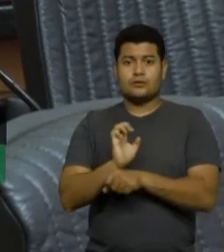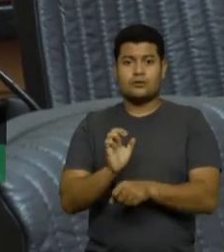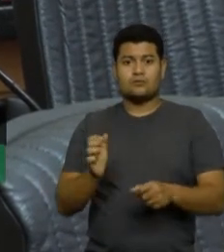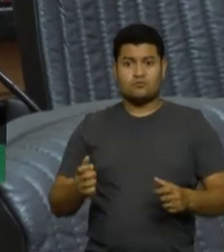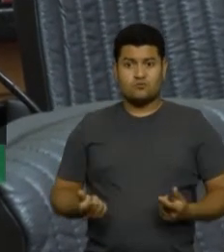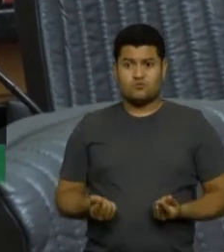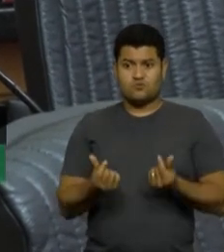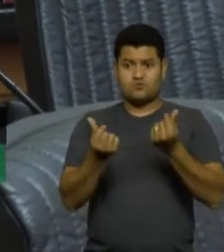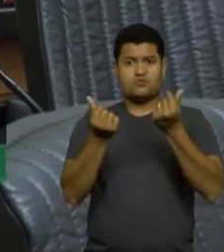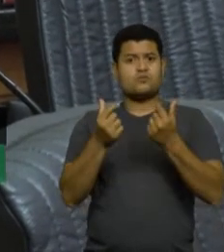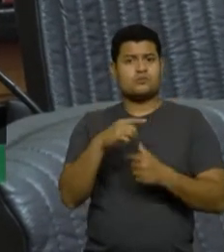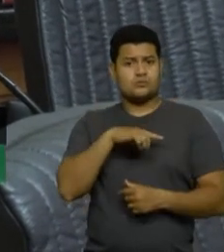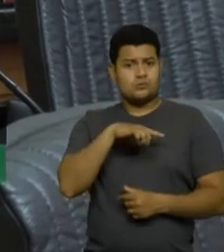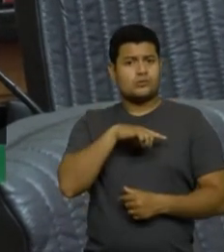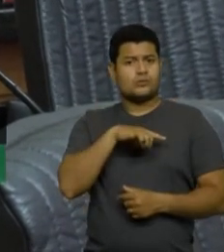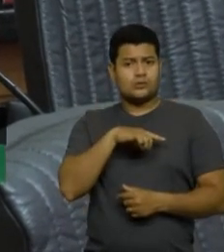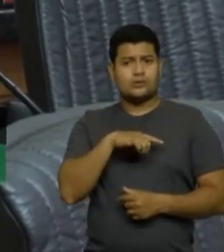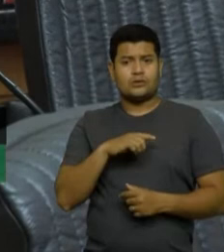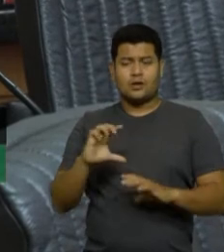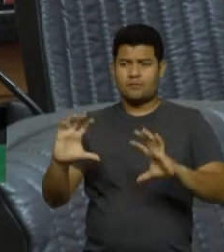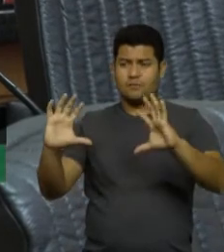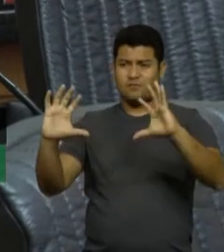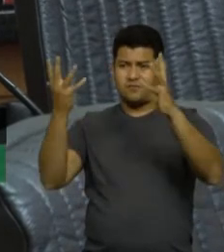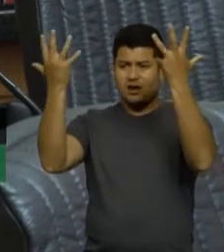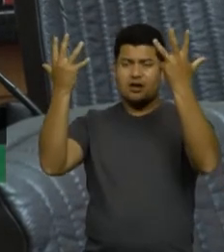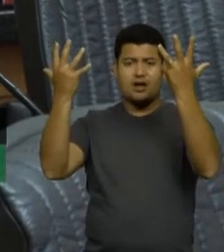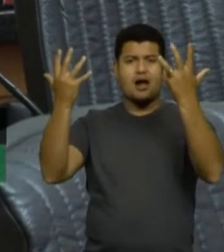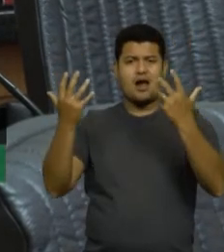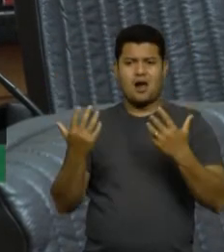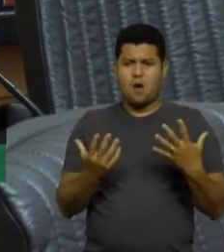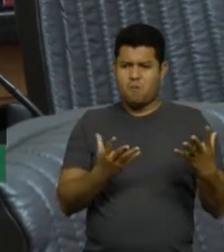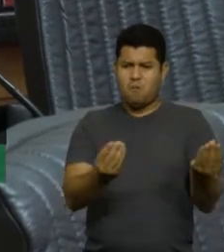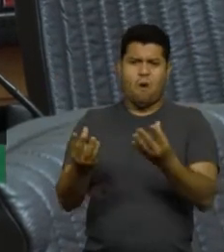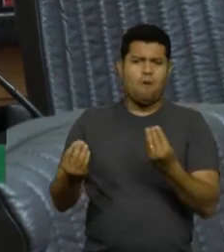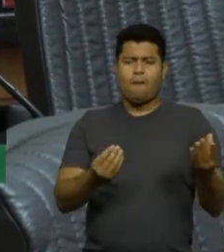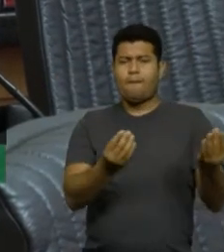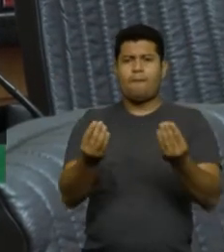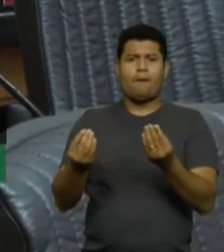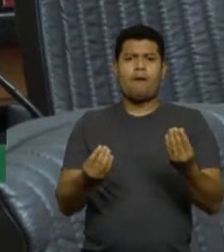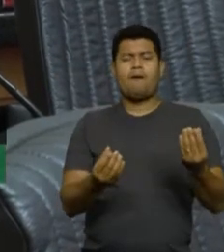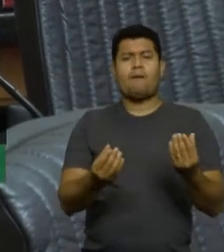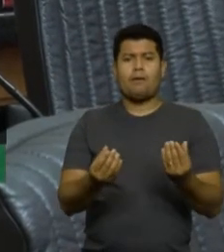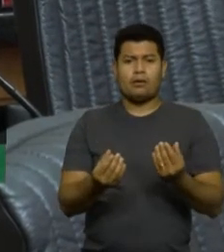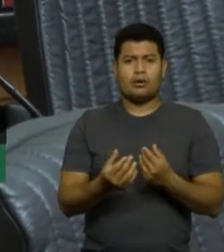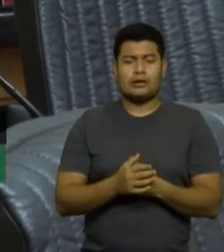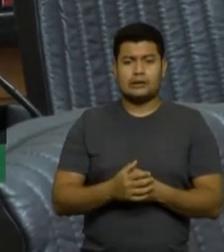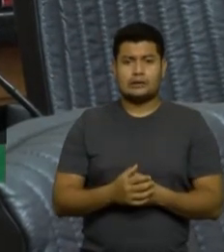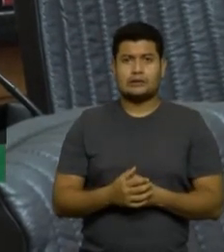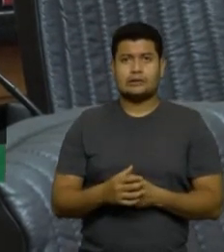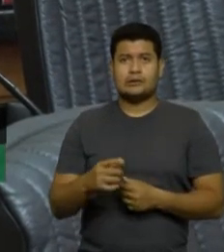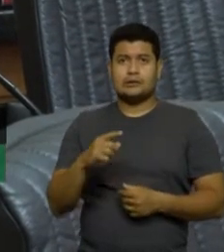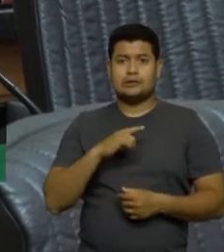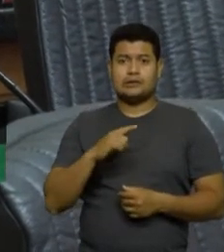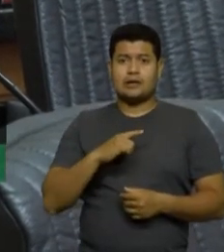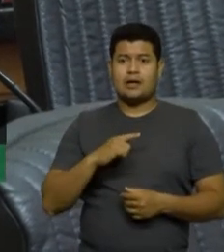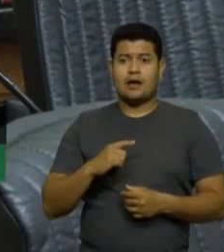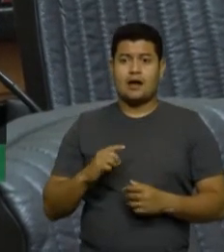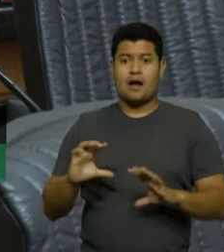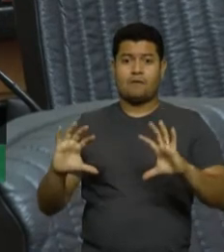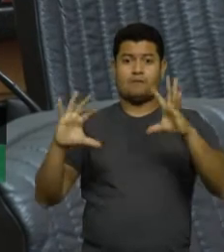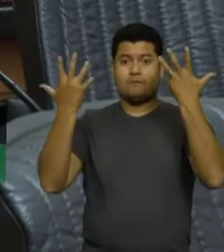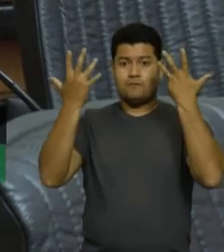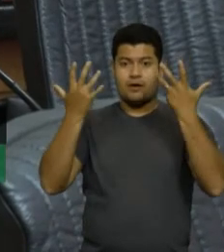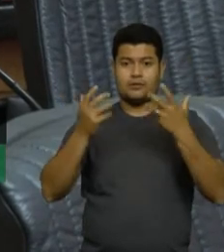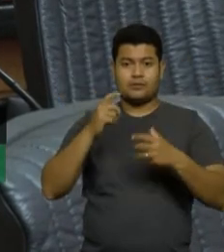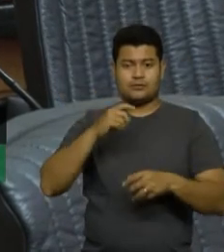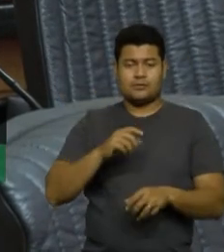em festas. E no último final de semana, deputado Ricardo Alba, nós tivemos a Festa Nacional da Cebola.